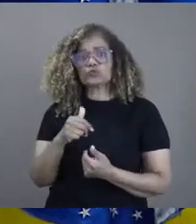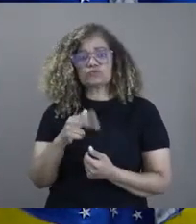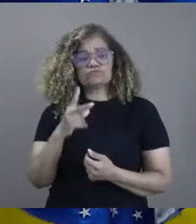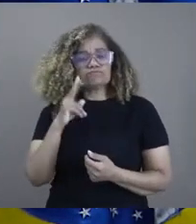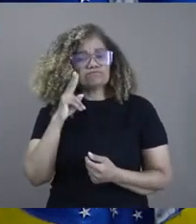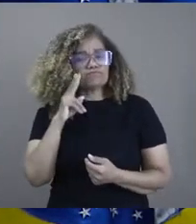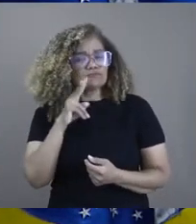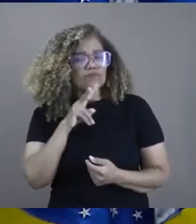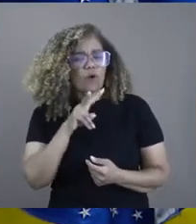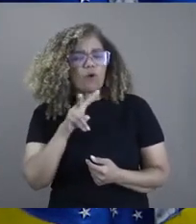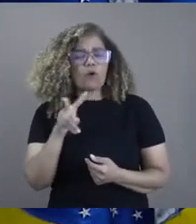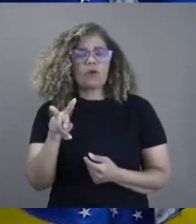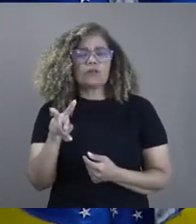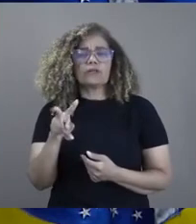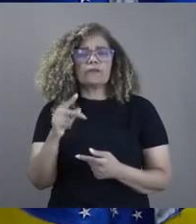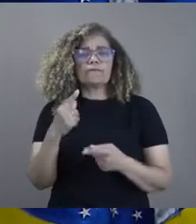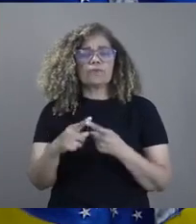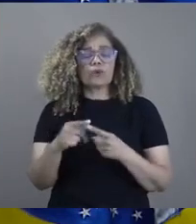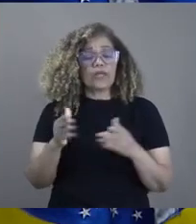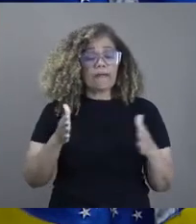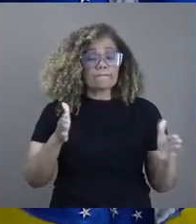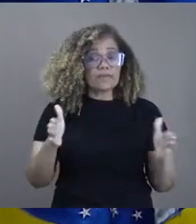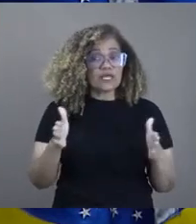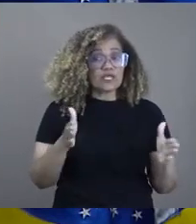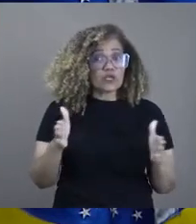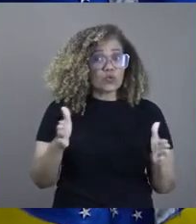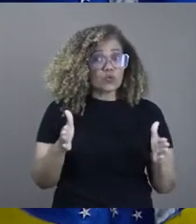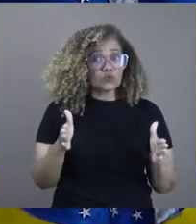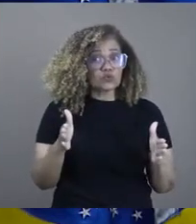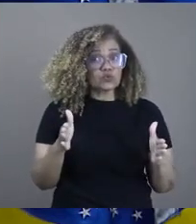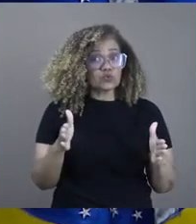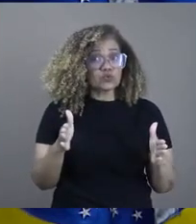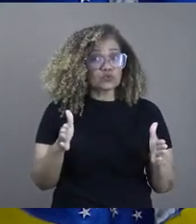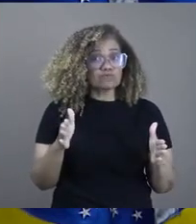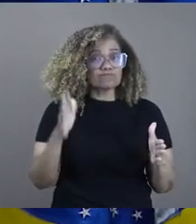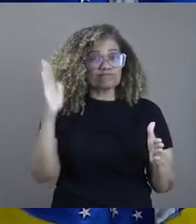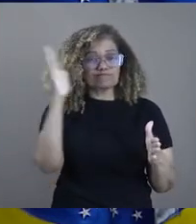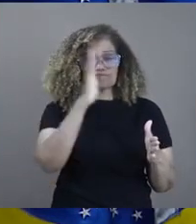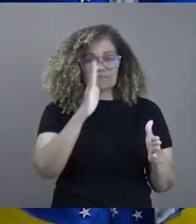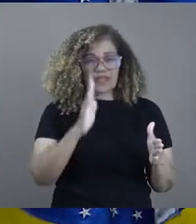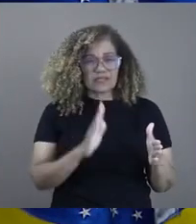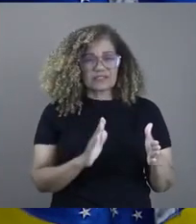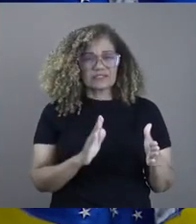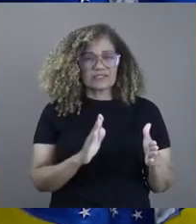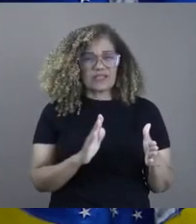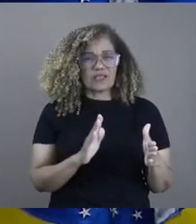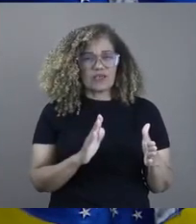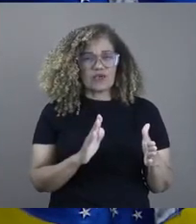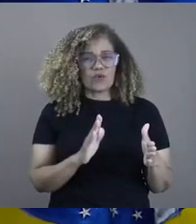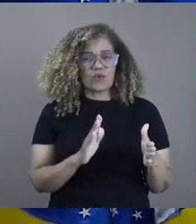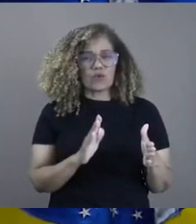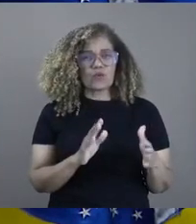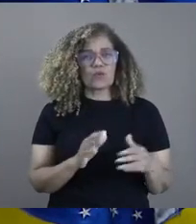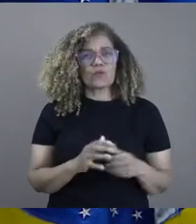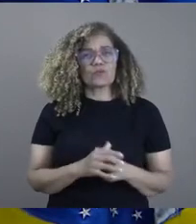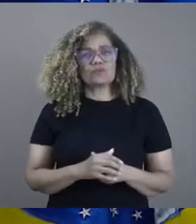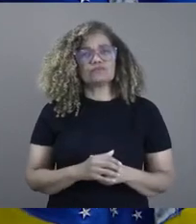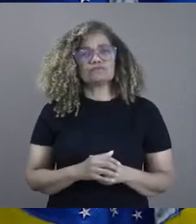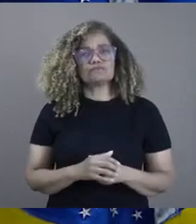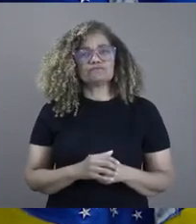um período em que foi visto como uma espécie Dea